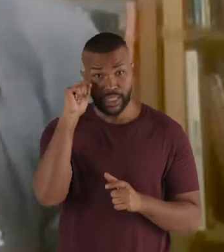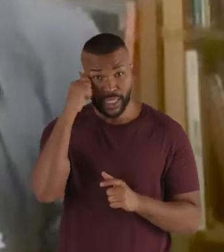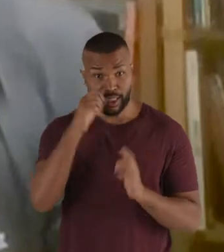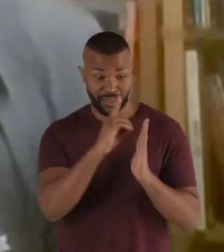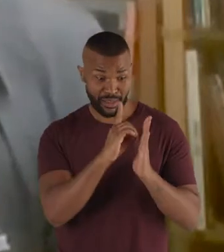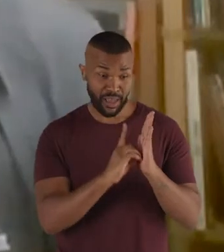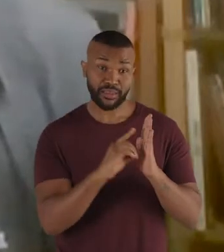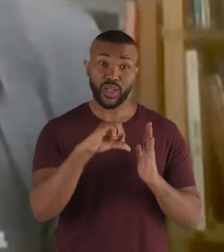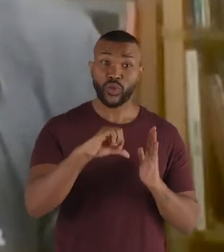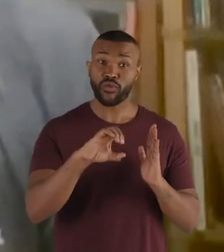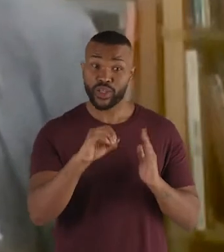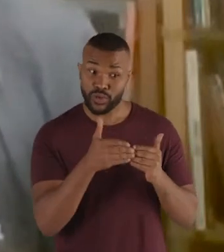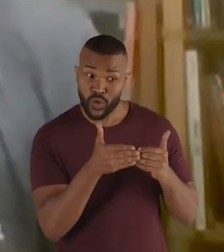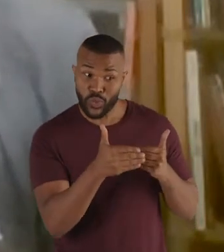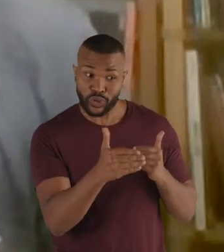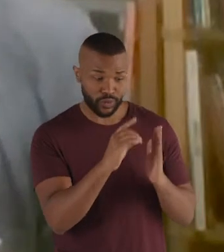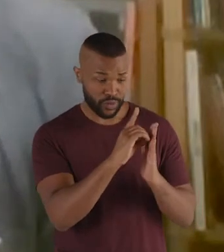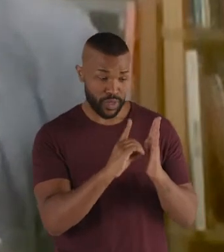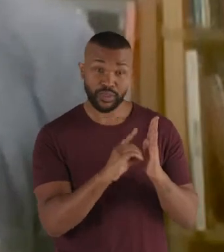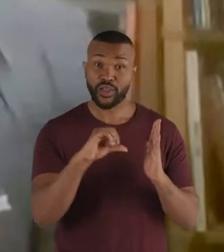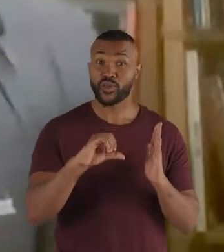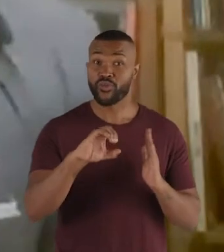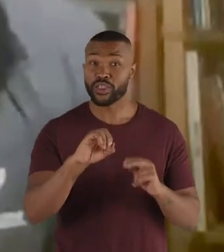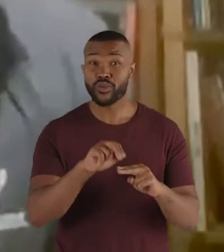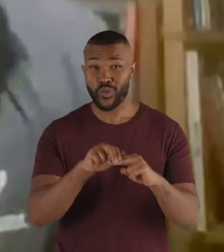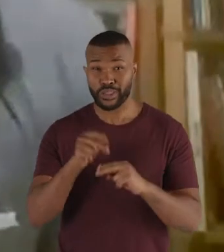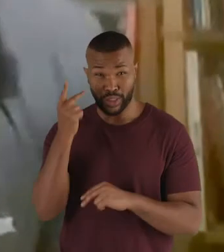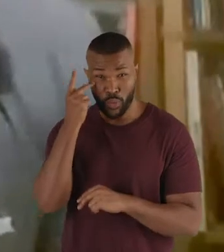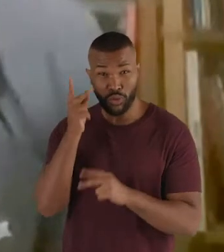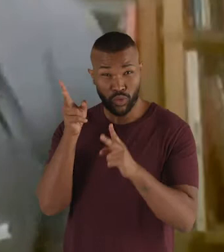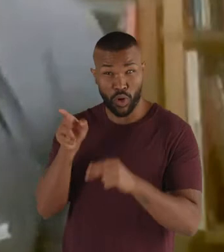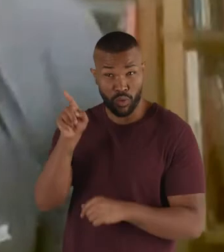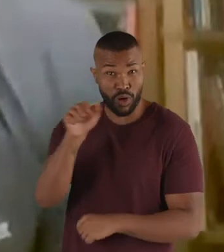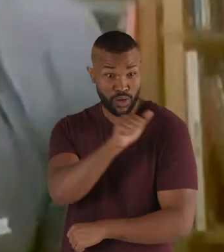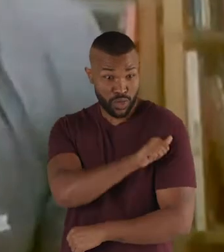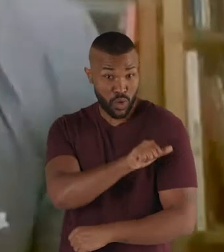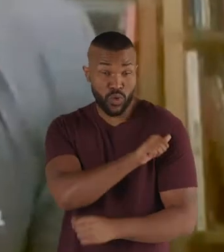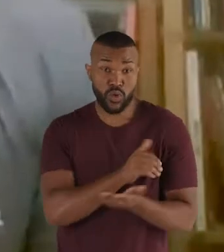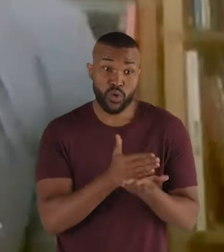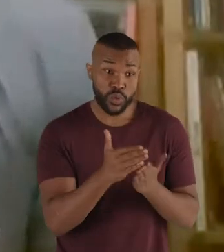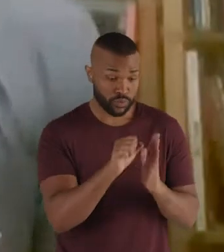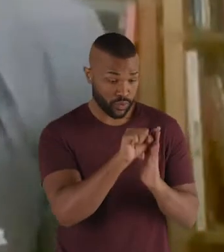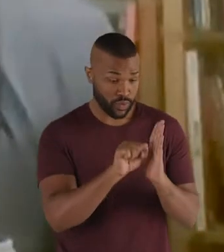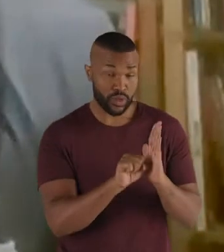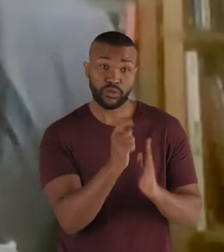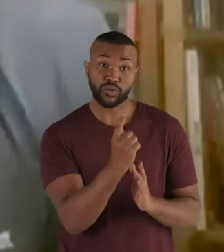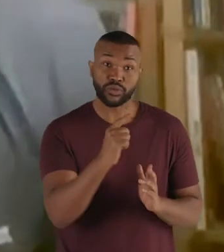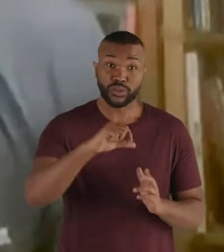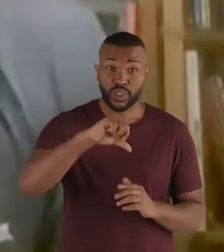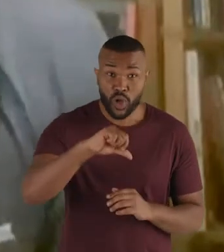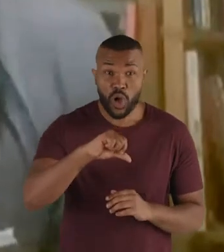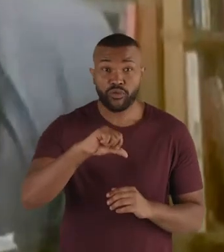Negra desde a década de 90, desde o começo da década de 90. Porque São Paulo, assim como Rio de Janeiro, no início do século